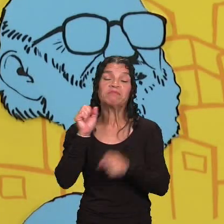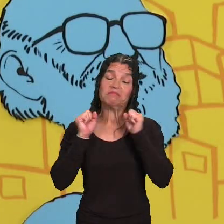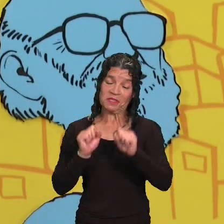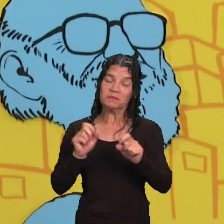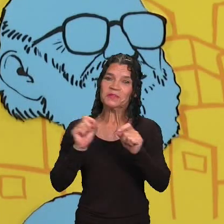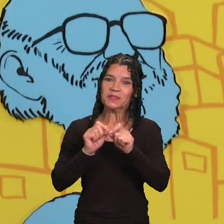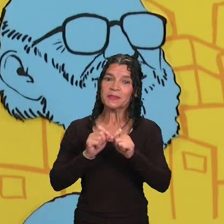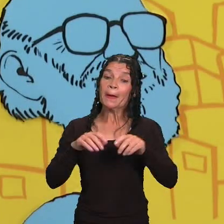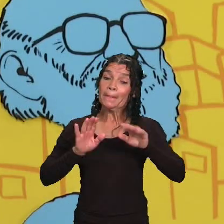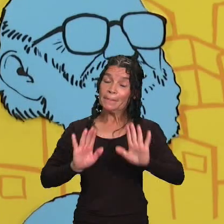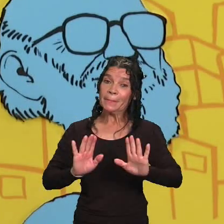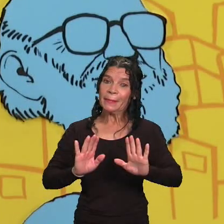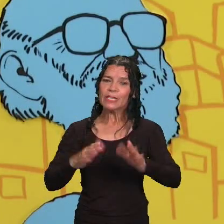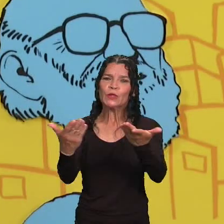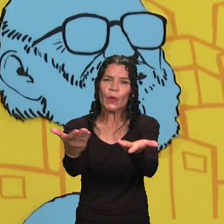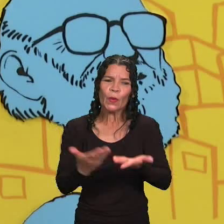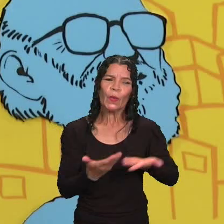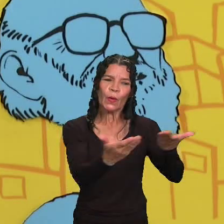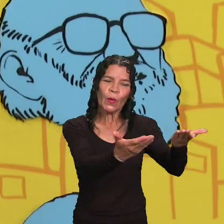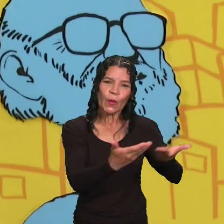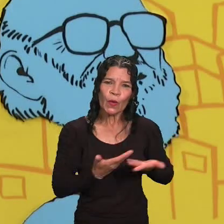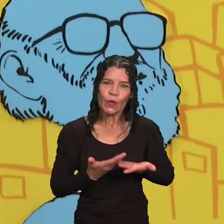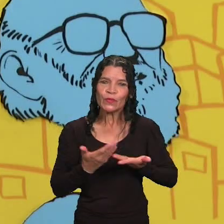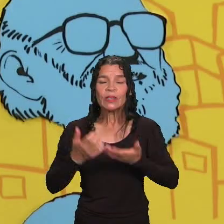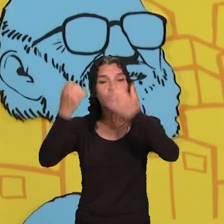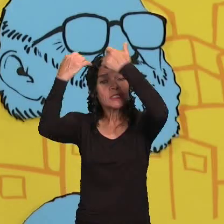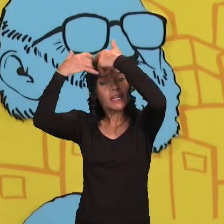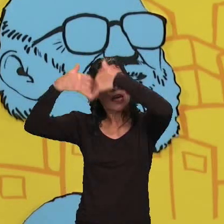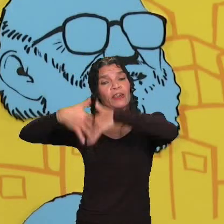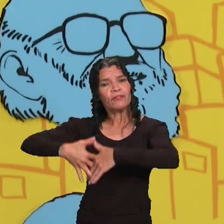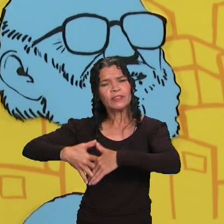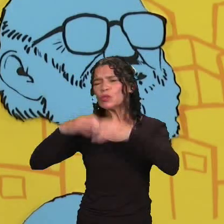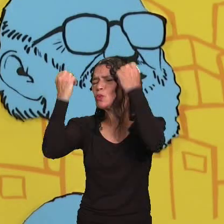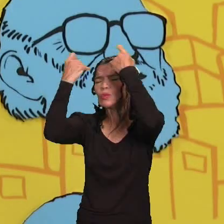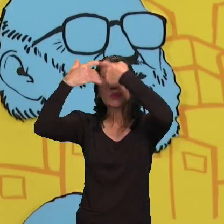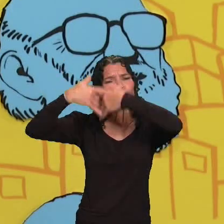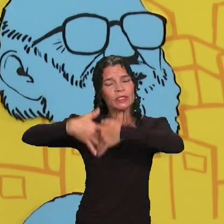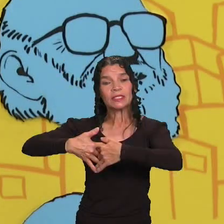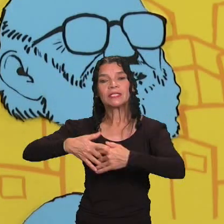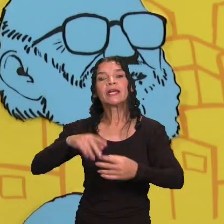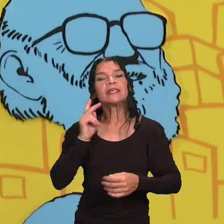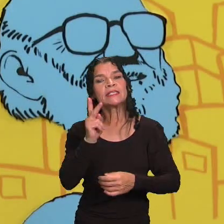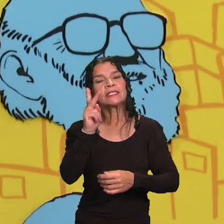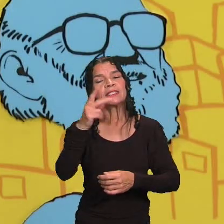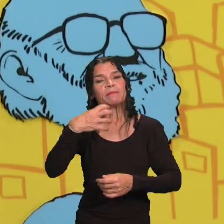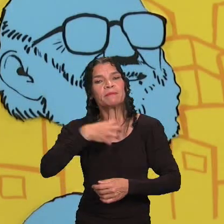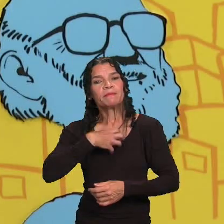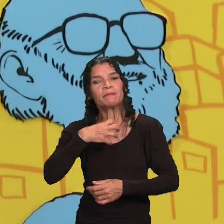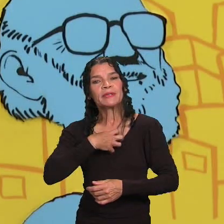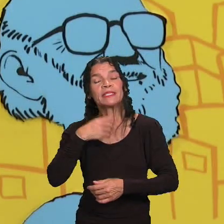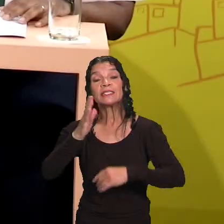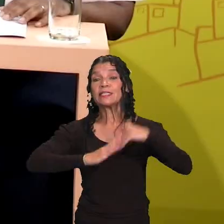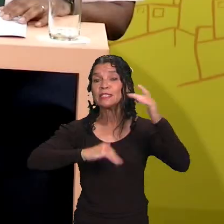fazer, mas o convite é que esta reflexão, toda ela, esteja sempre presente em